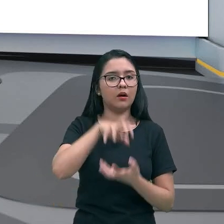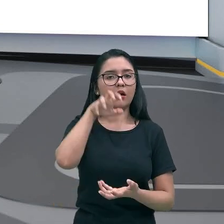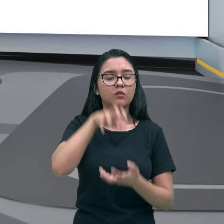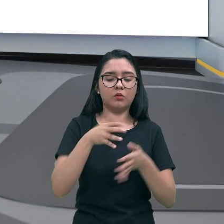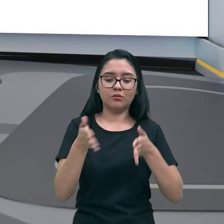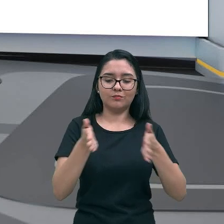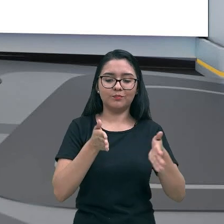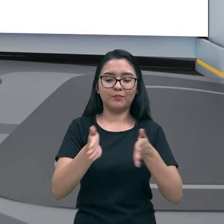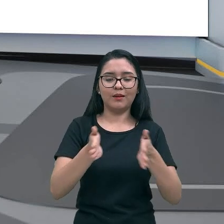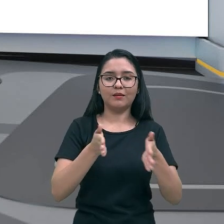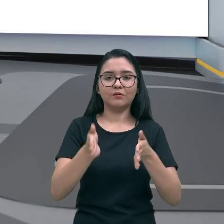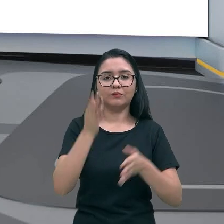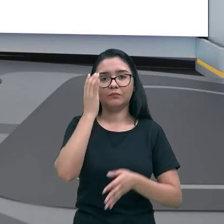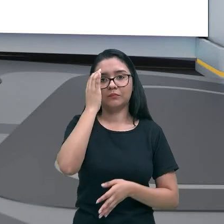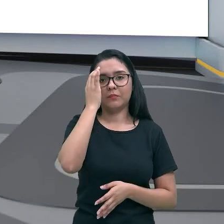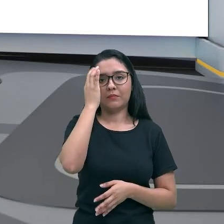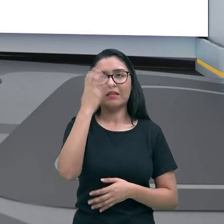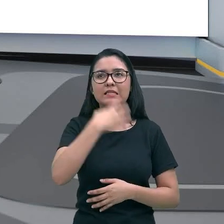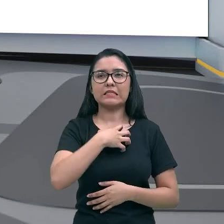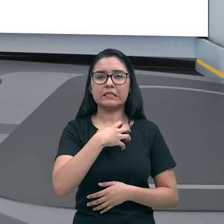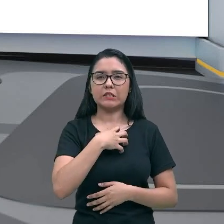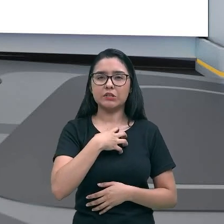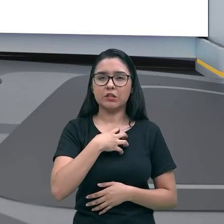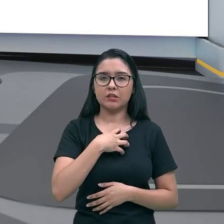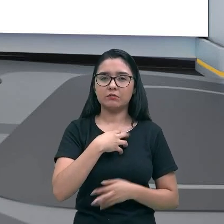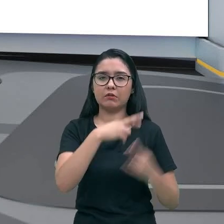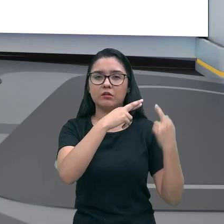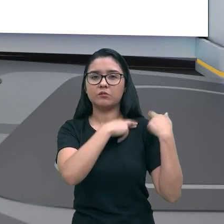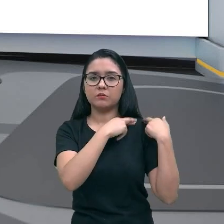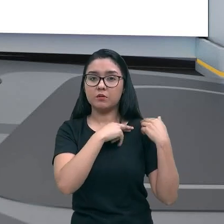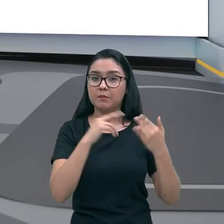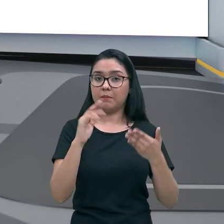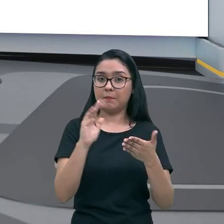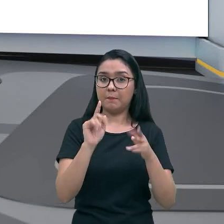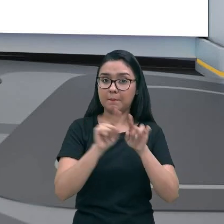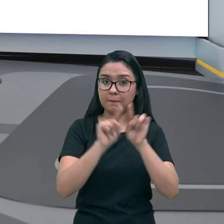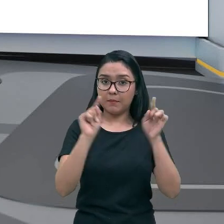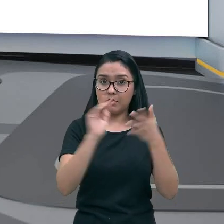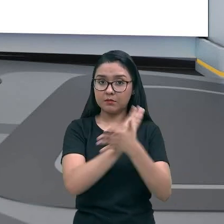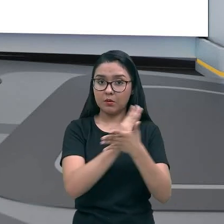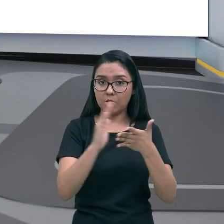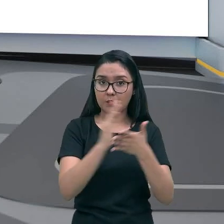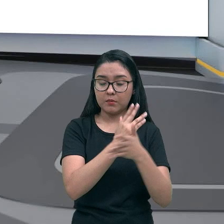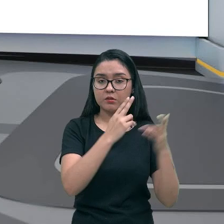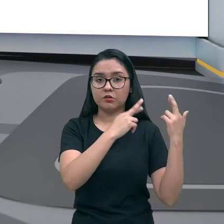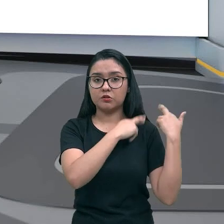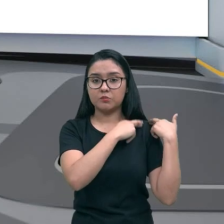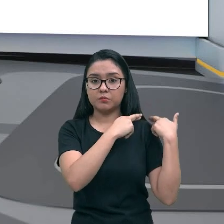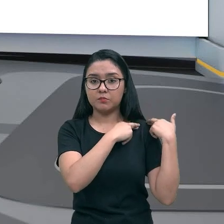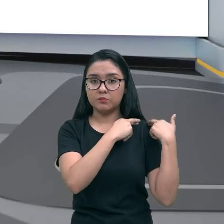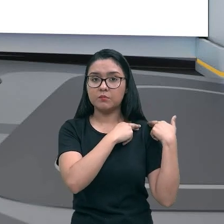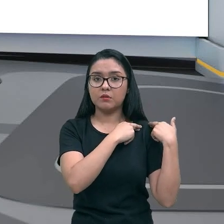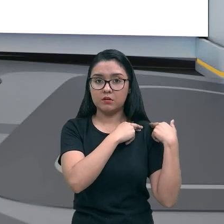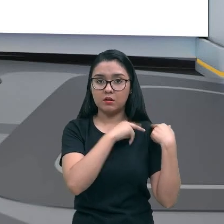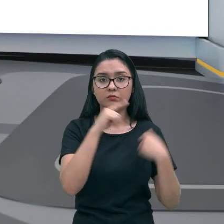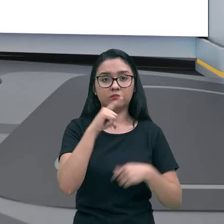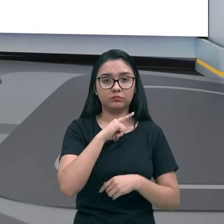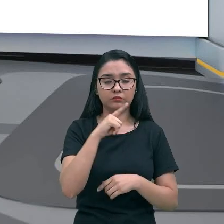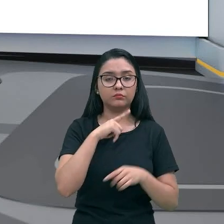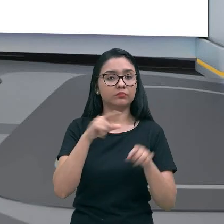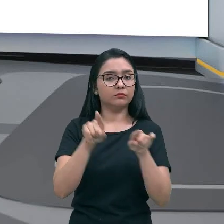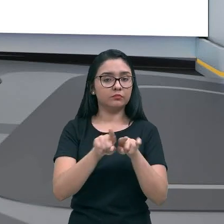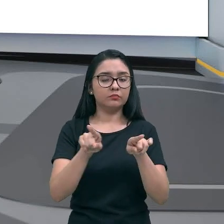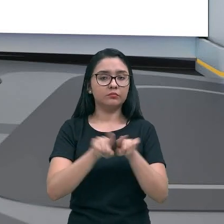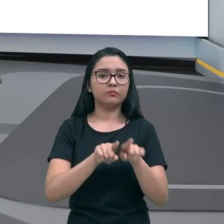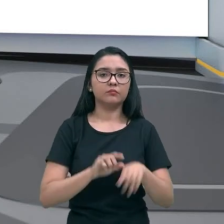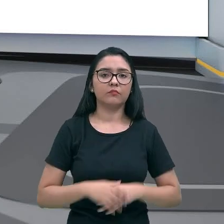Já começa a se sentir com alguns poderes, só que muitos poderes, grandes poderes, geram grandes responsabilidades.